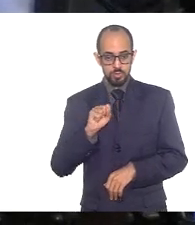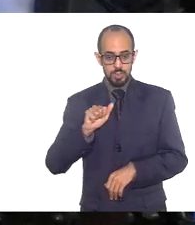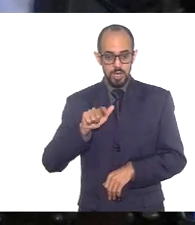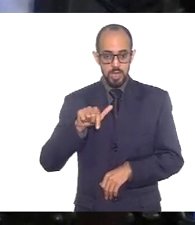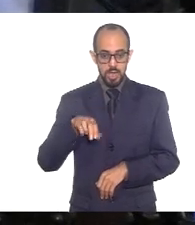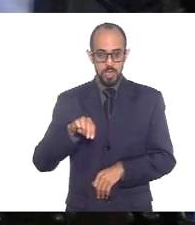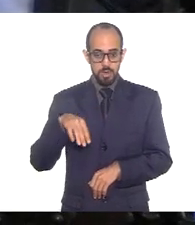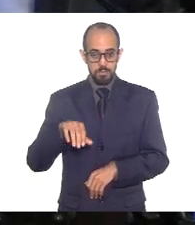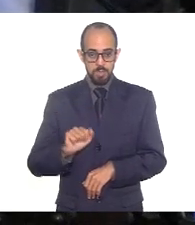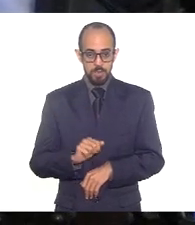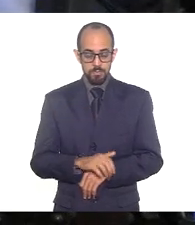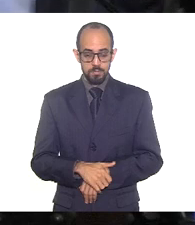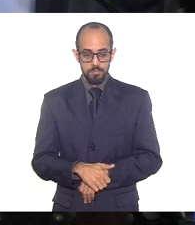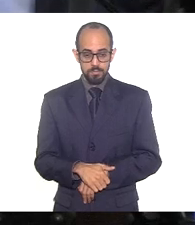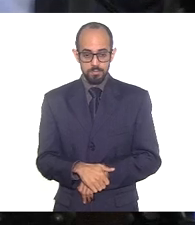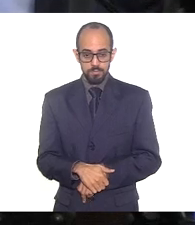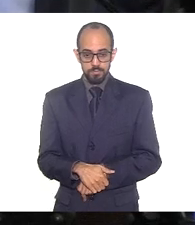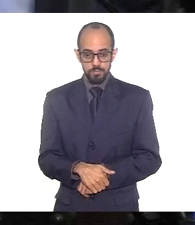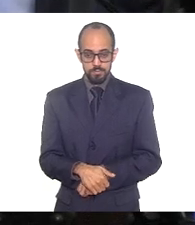Salema